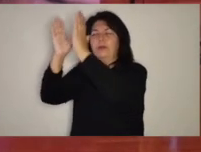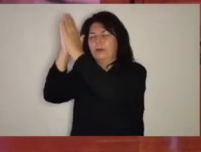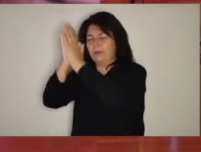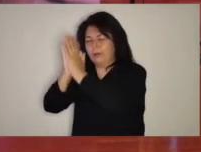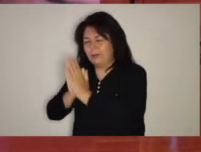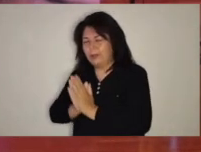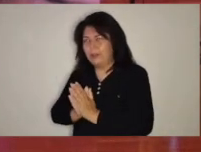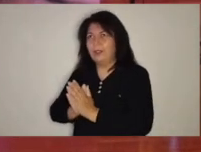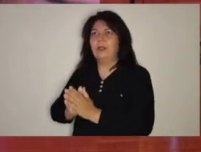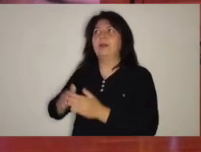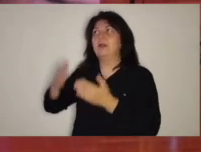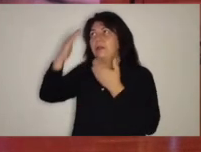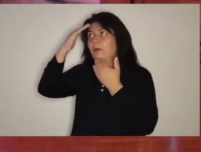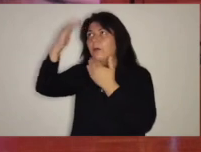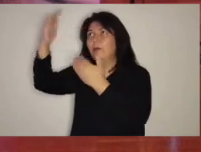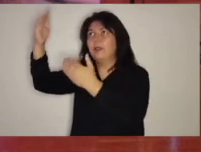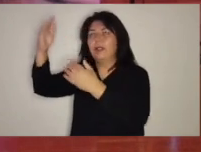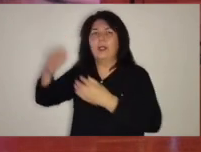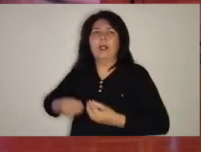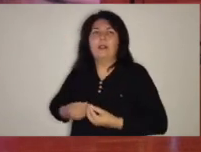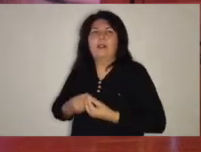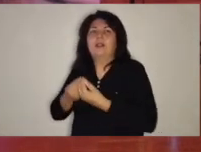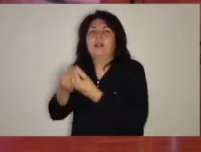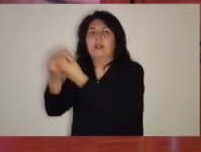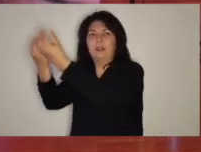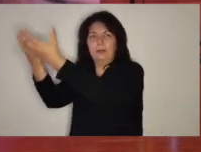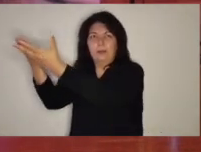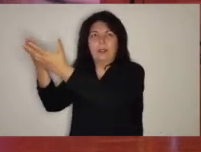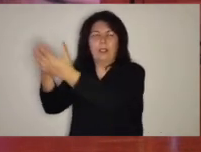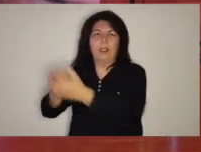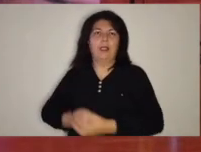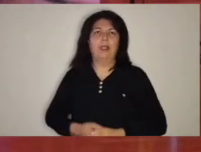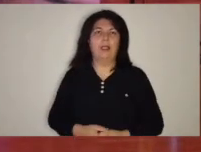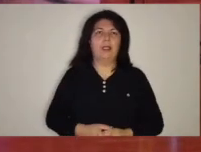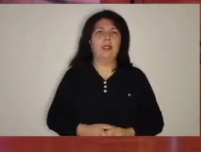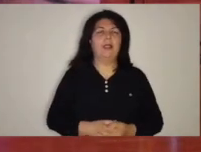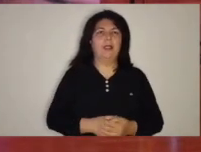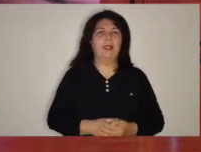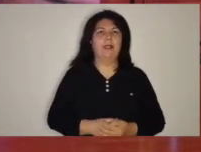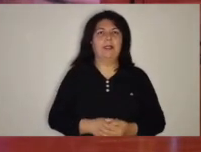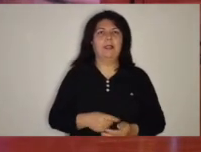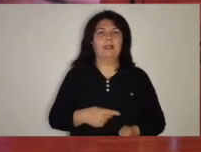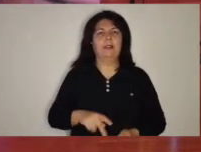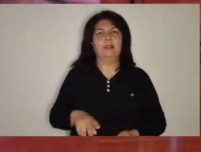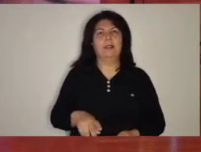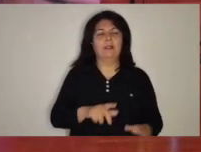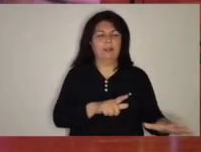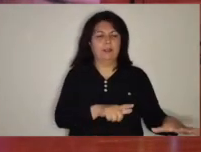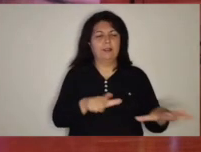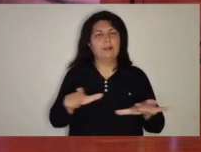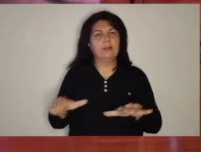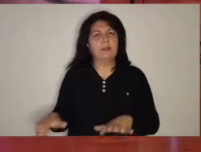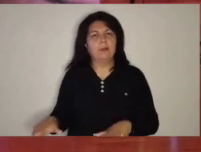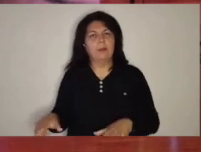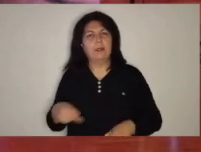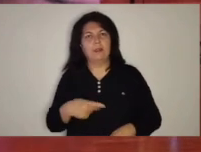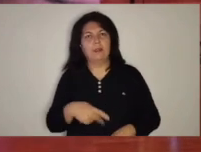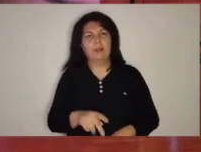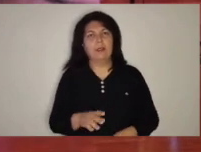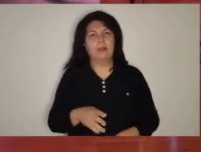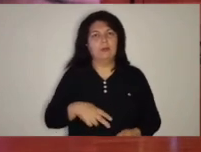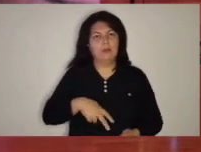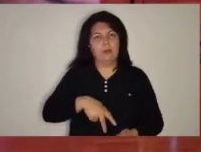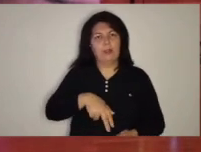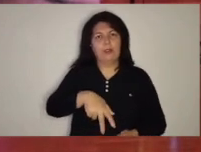sua gratidão, mas entregue algo para o Senhor aqui, essa manhã, esta semana, na sua